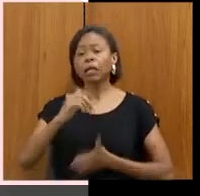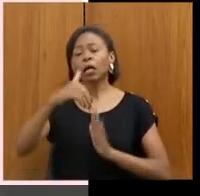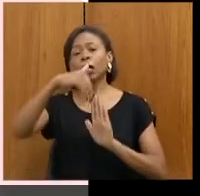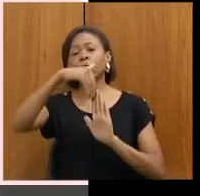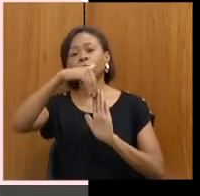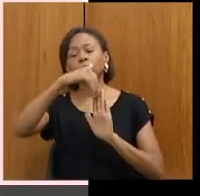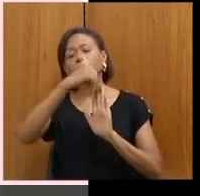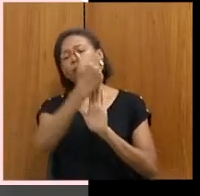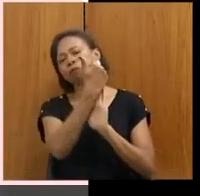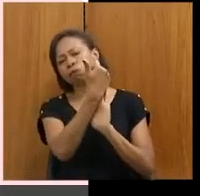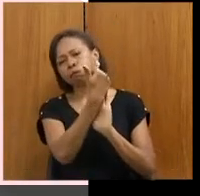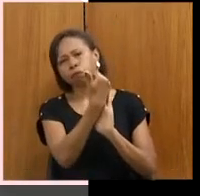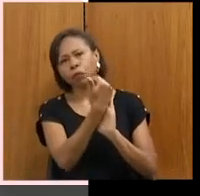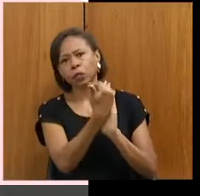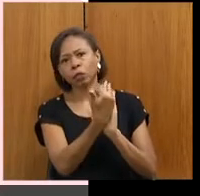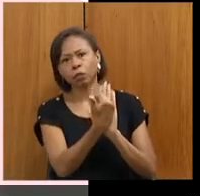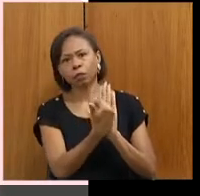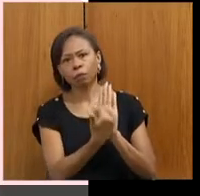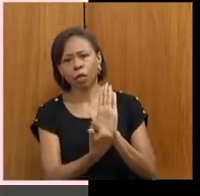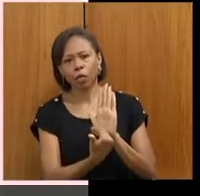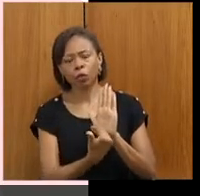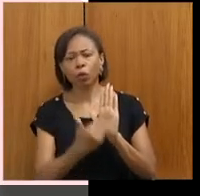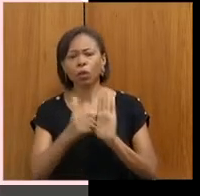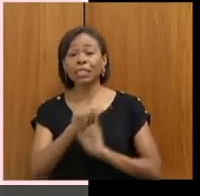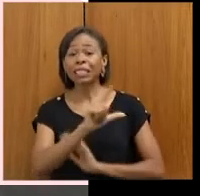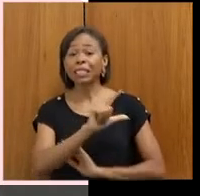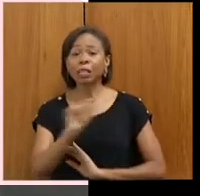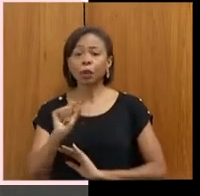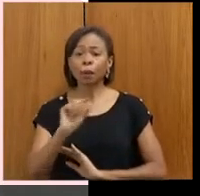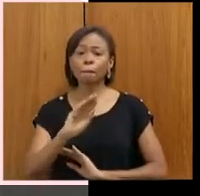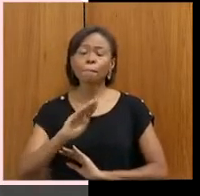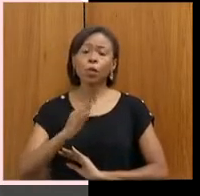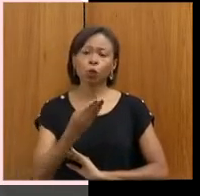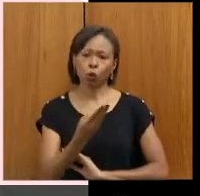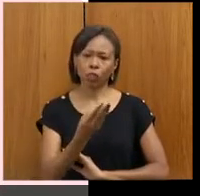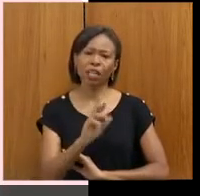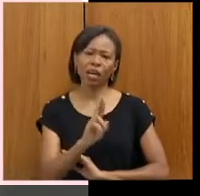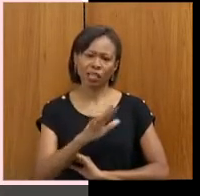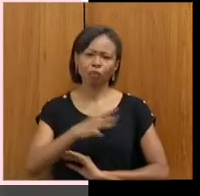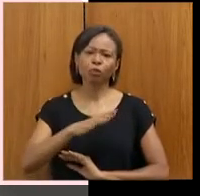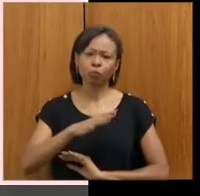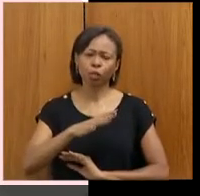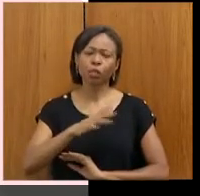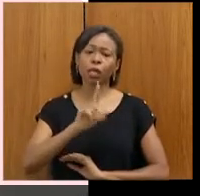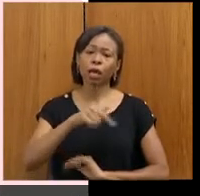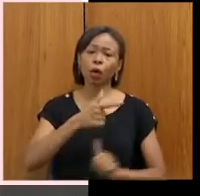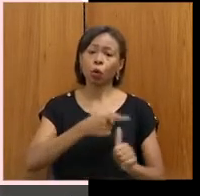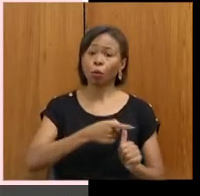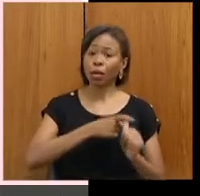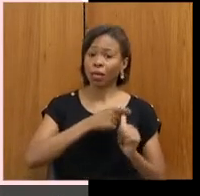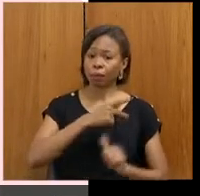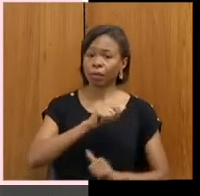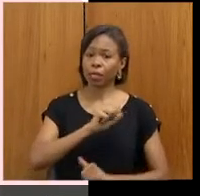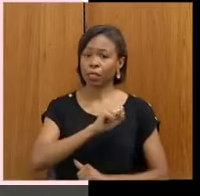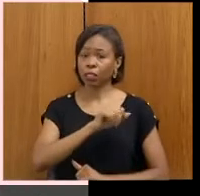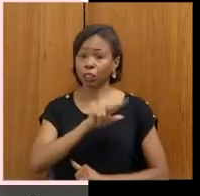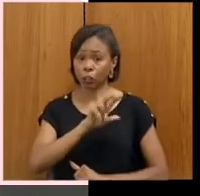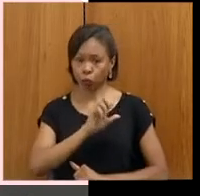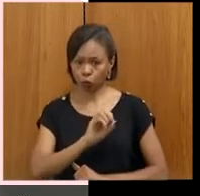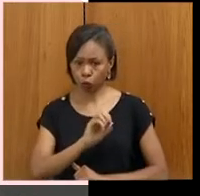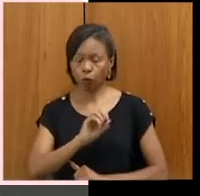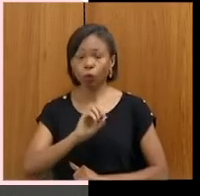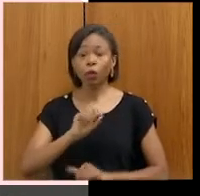redução de aproximadamente 100 bilhões de reais no que a gente chama de passivo atuarial e um resultado